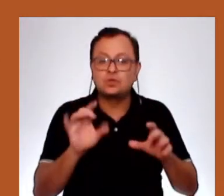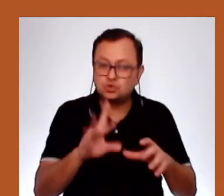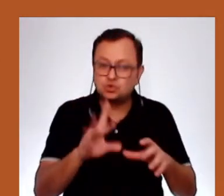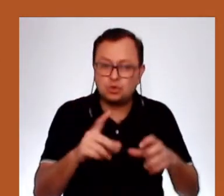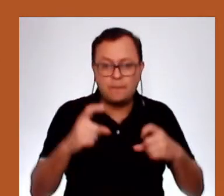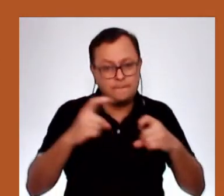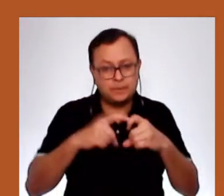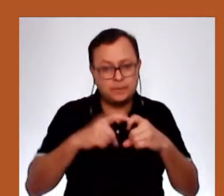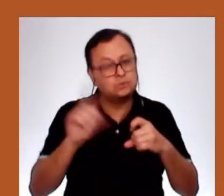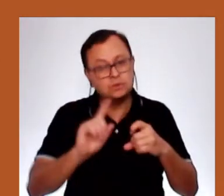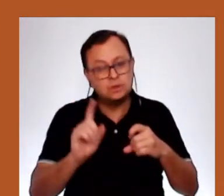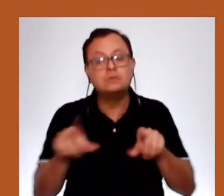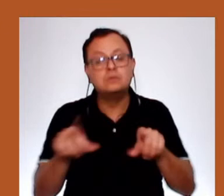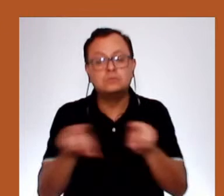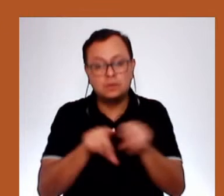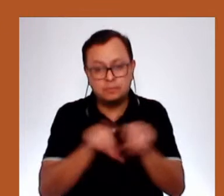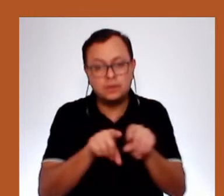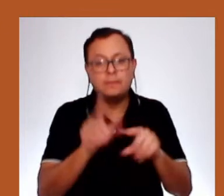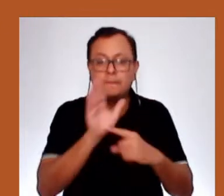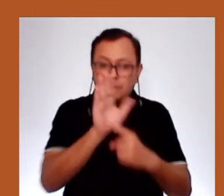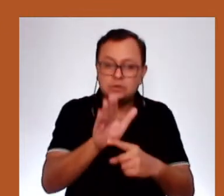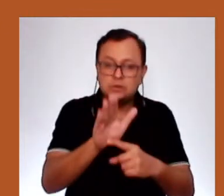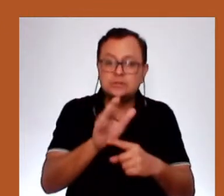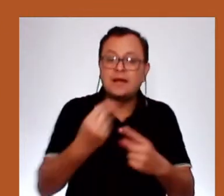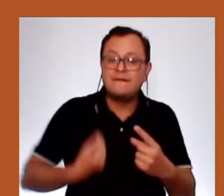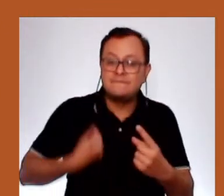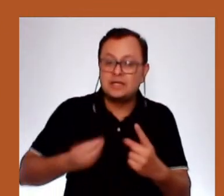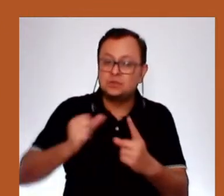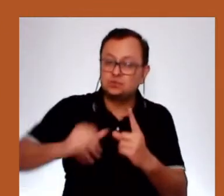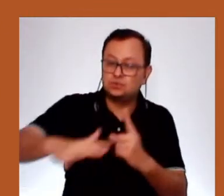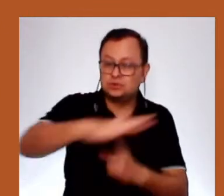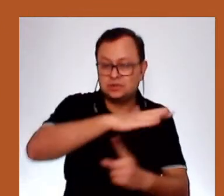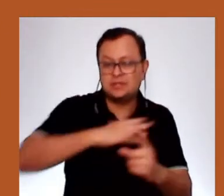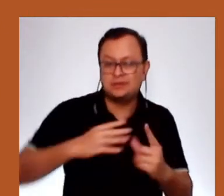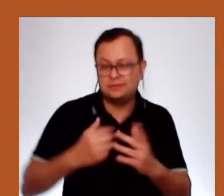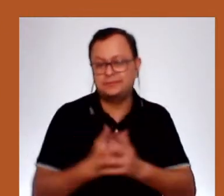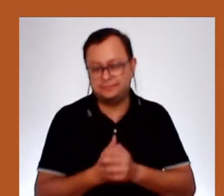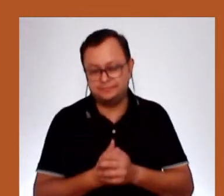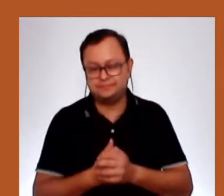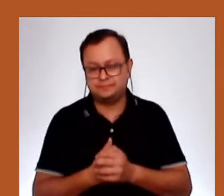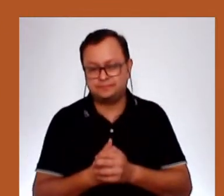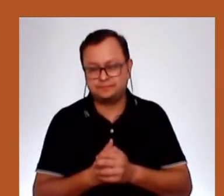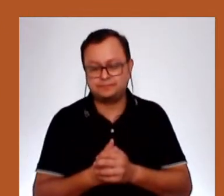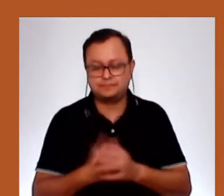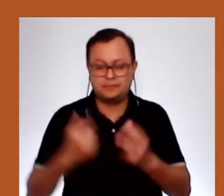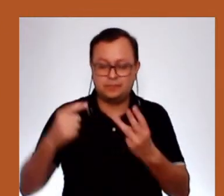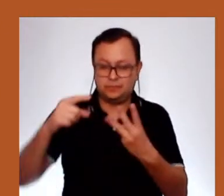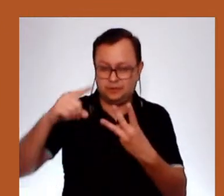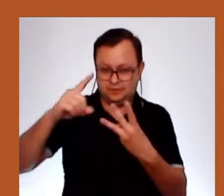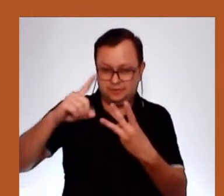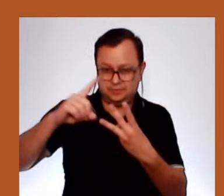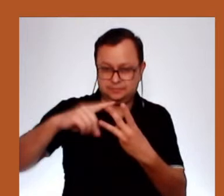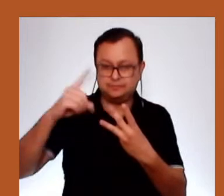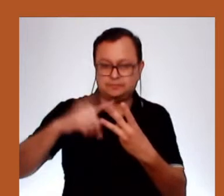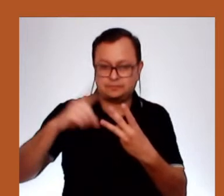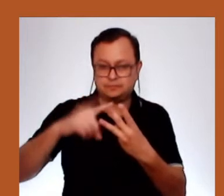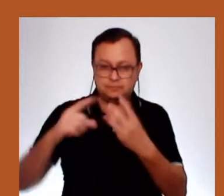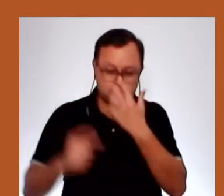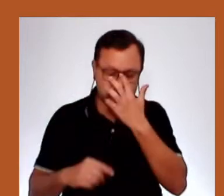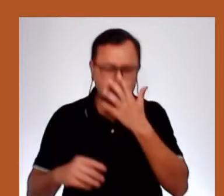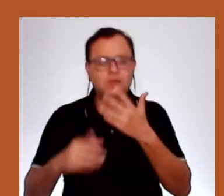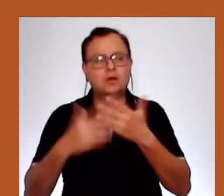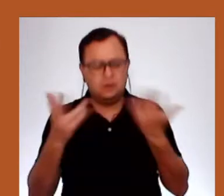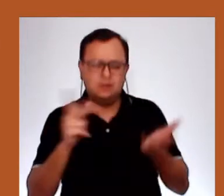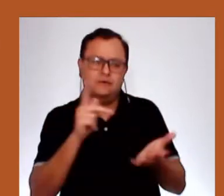É exatamente. Não, você acordar e ser servido de café da manhã pelo dono do